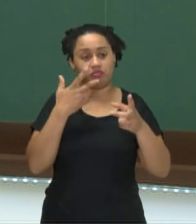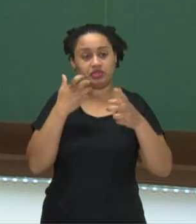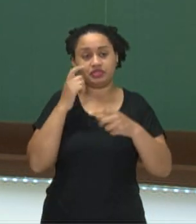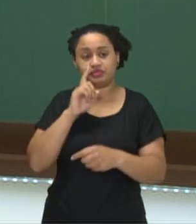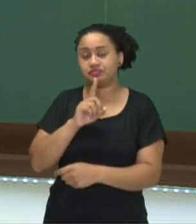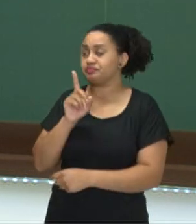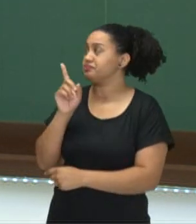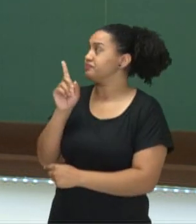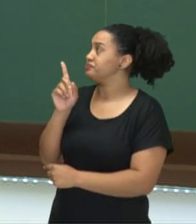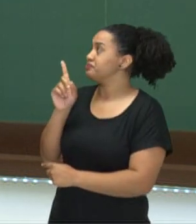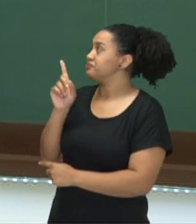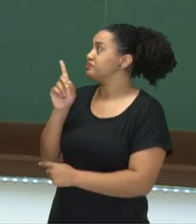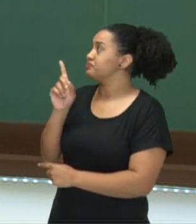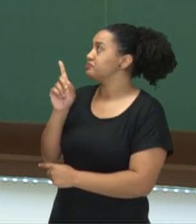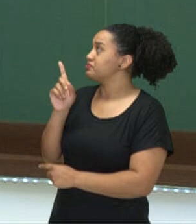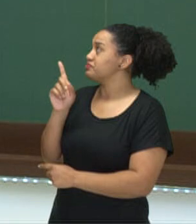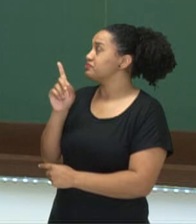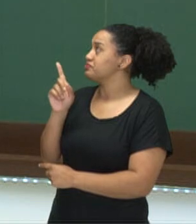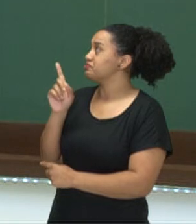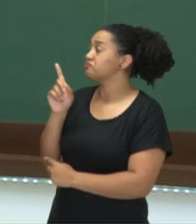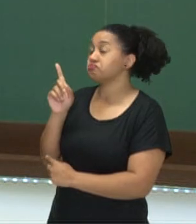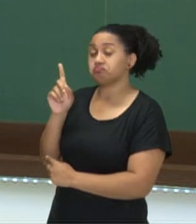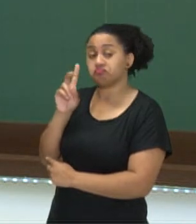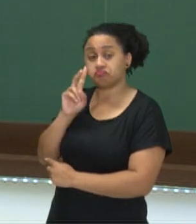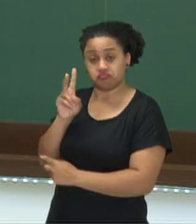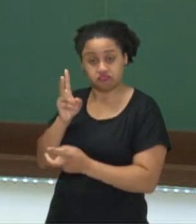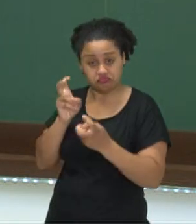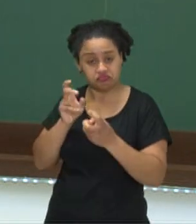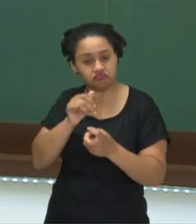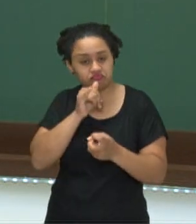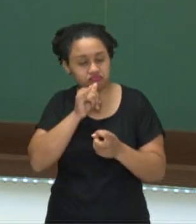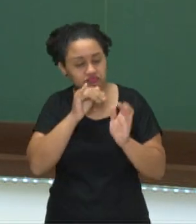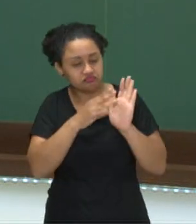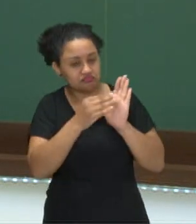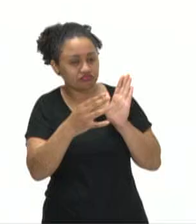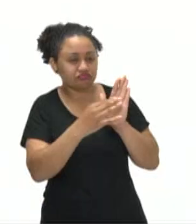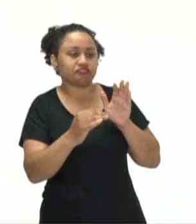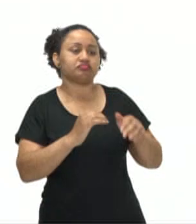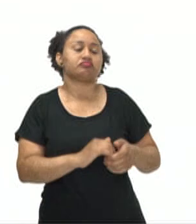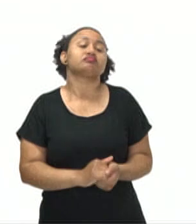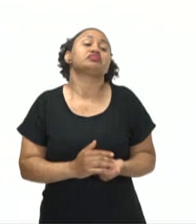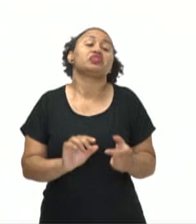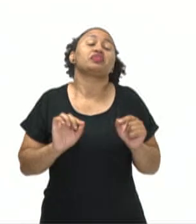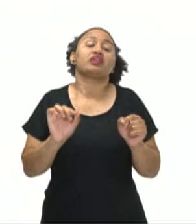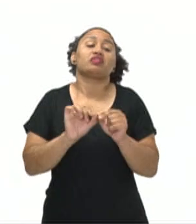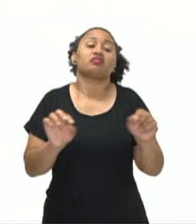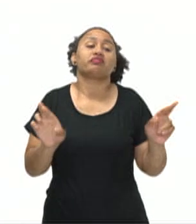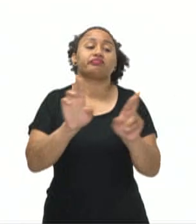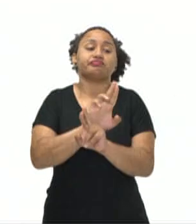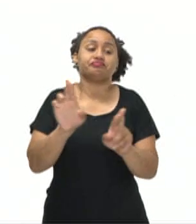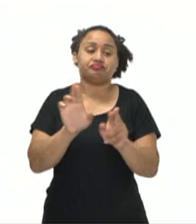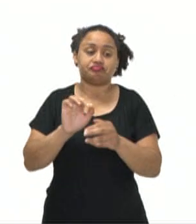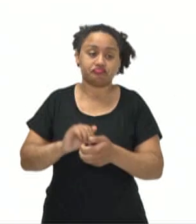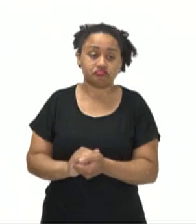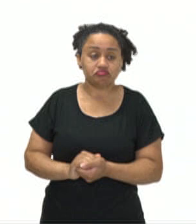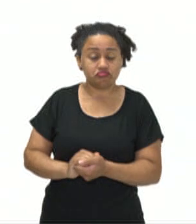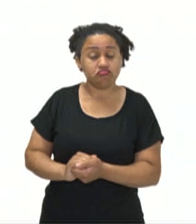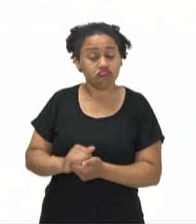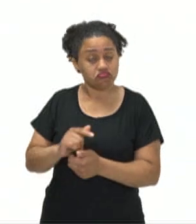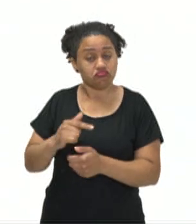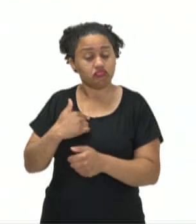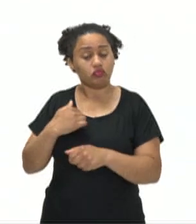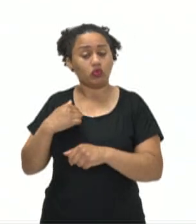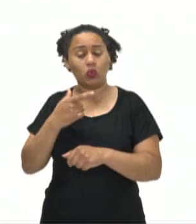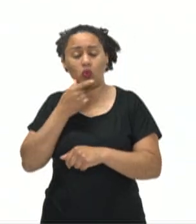aqui, aqui, aqui, aqui e ali. Tranquilo, gente? Bem, quem que fez essa relação de Euler? Foi o